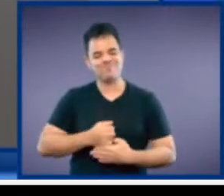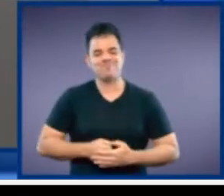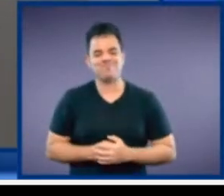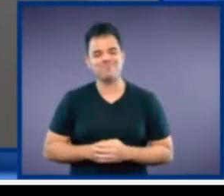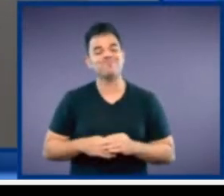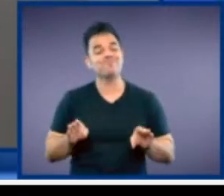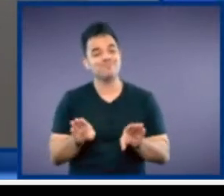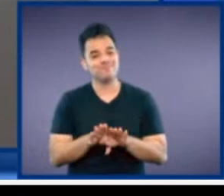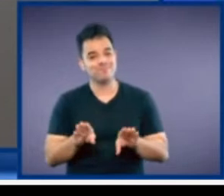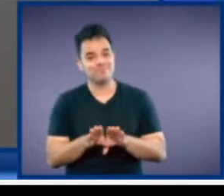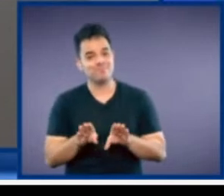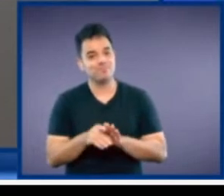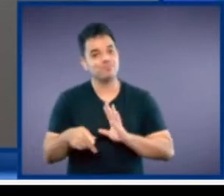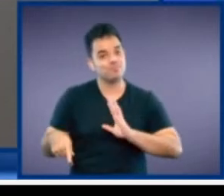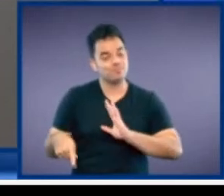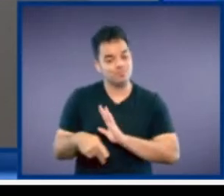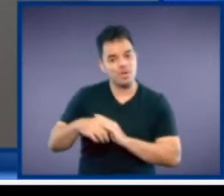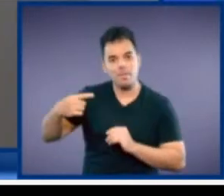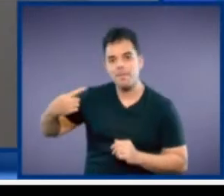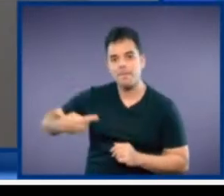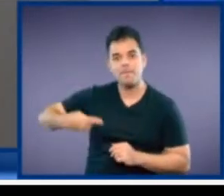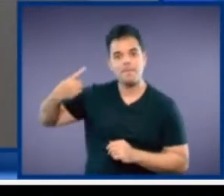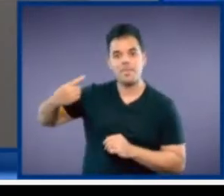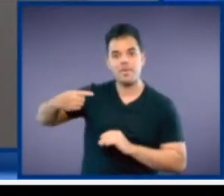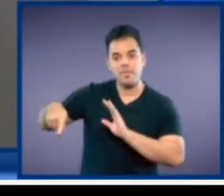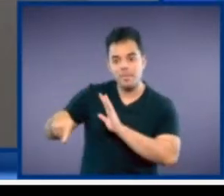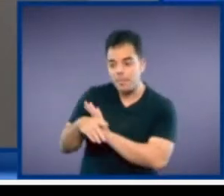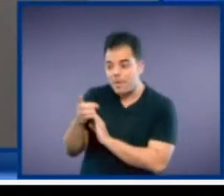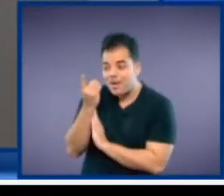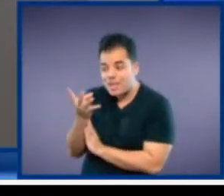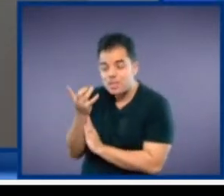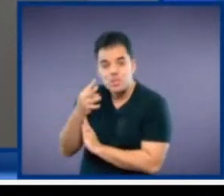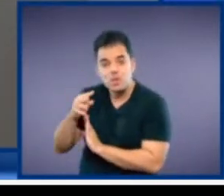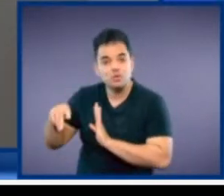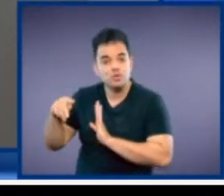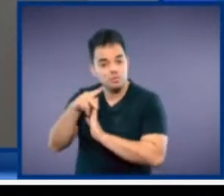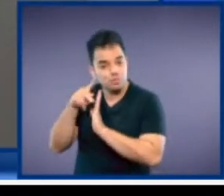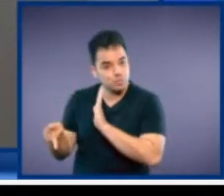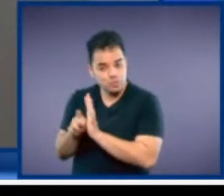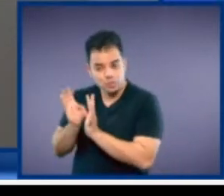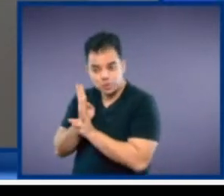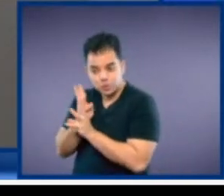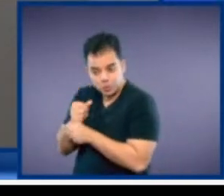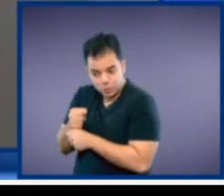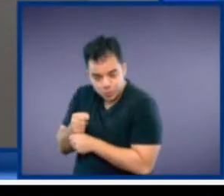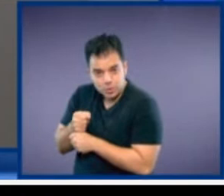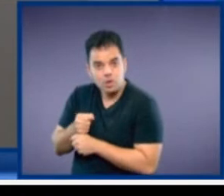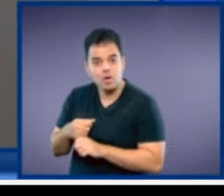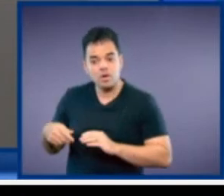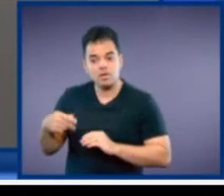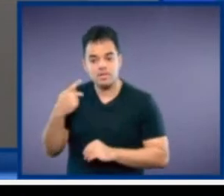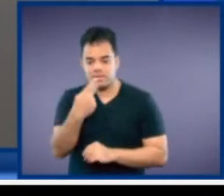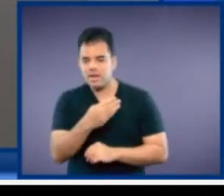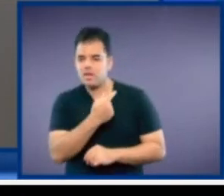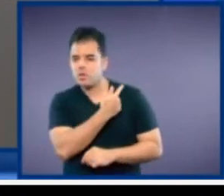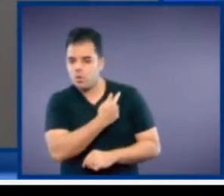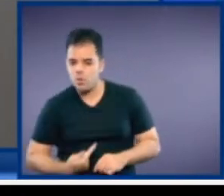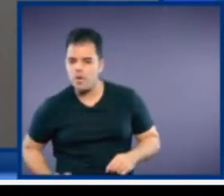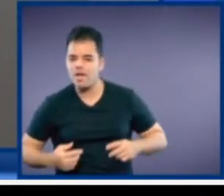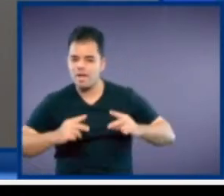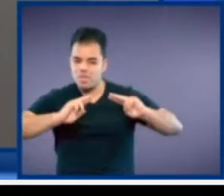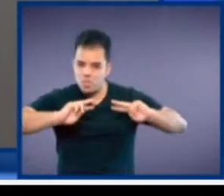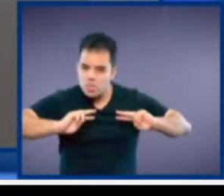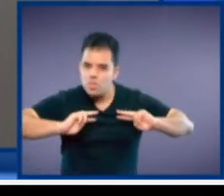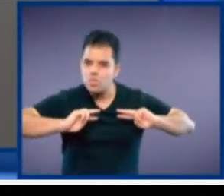Fizemos essa, como eu disse, essa primeira carteira de 14 projetos. O governador já nos deu uma nova meta, de dobrar a meta, né,